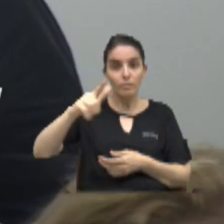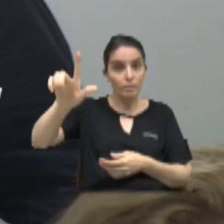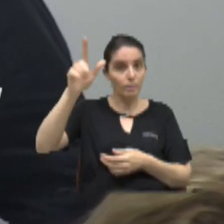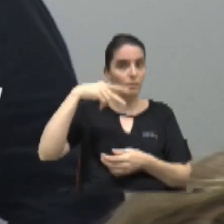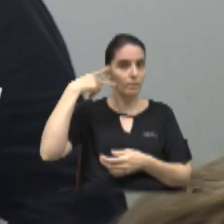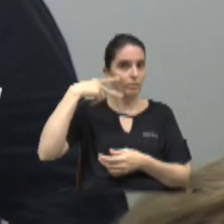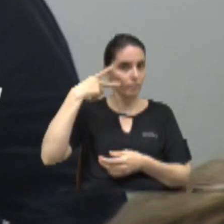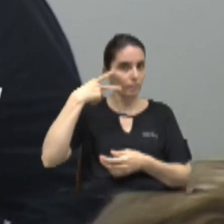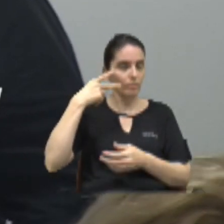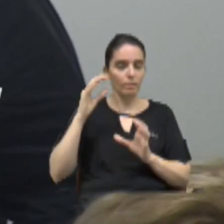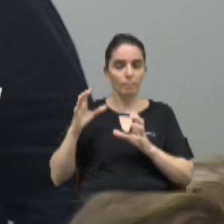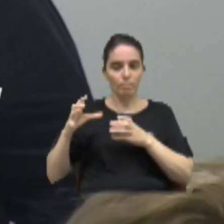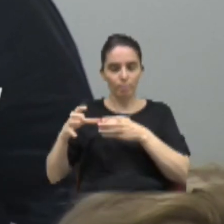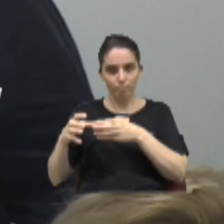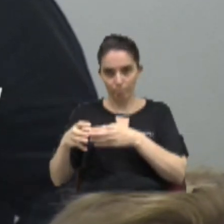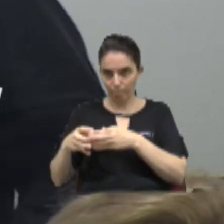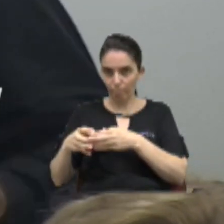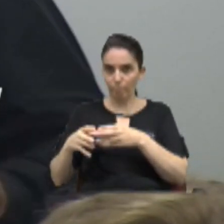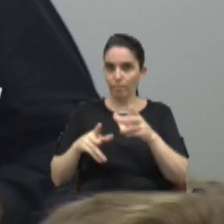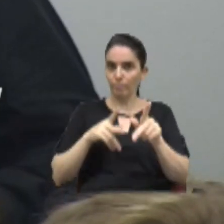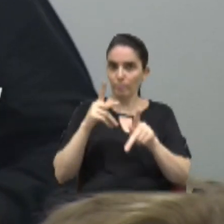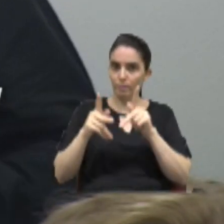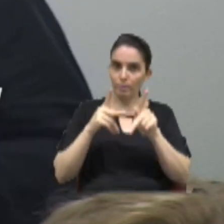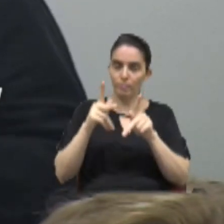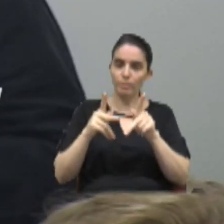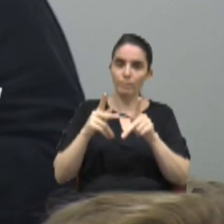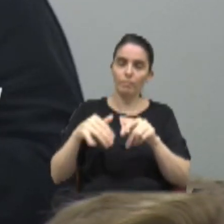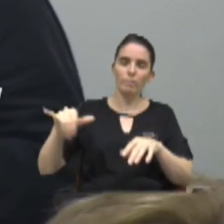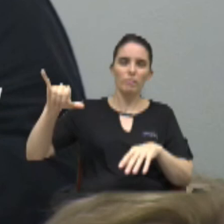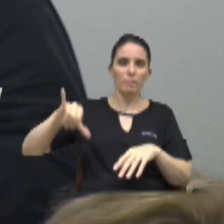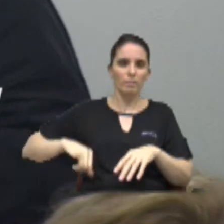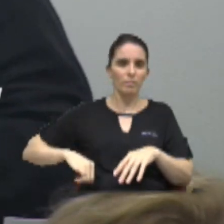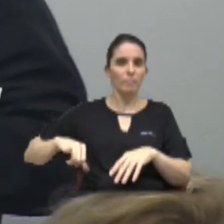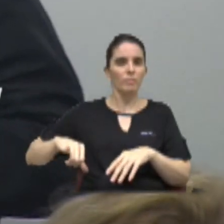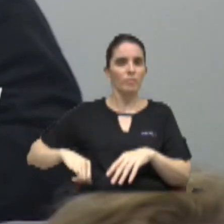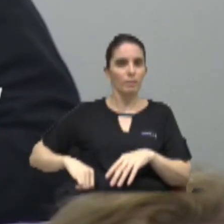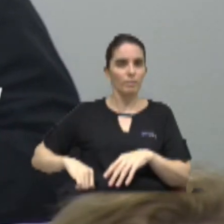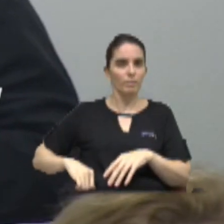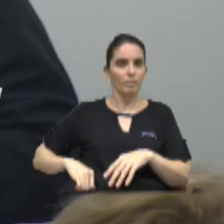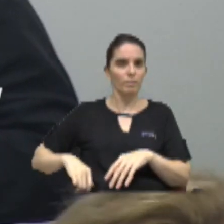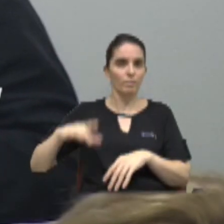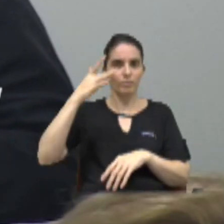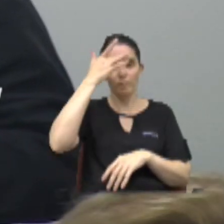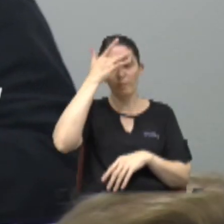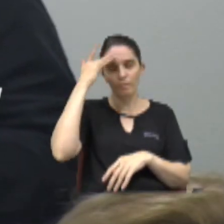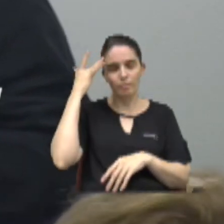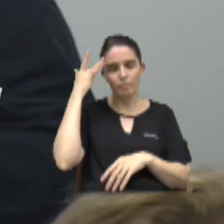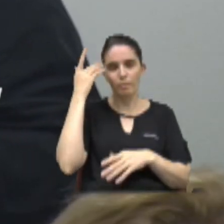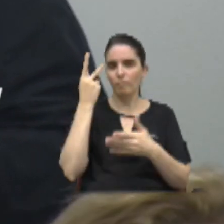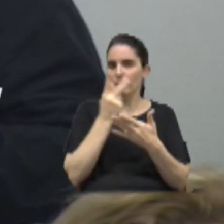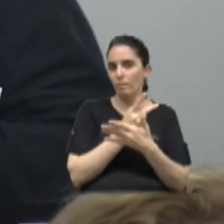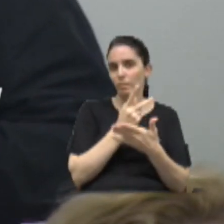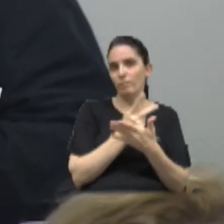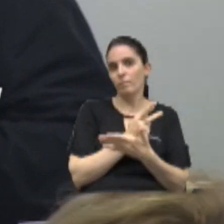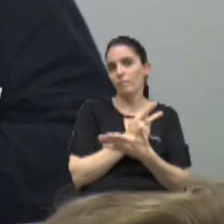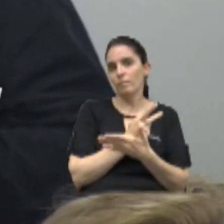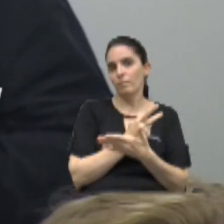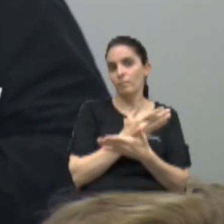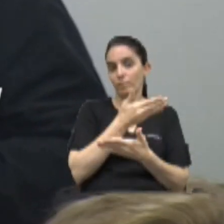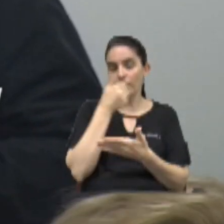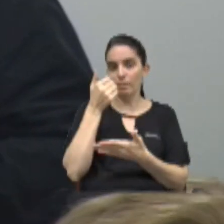vez as entidades e a população pagam o preço por pessoas de má fé, entendeu? Então é mais fácil